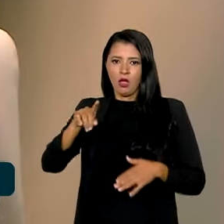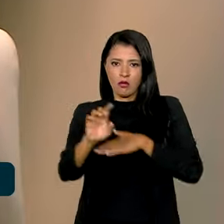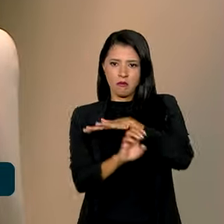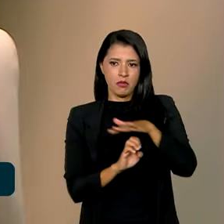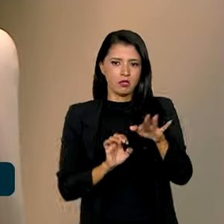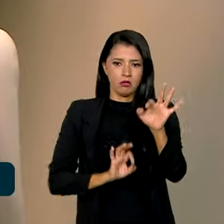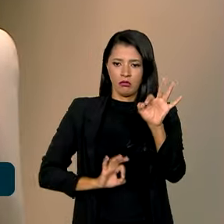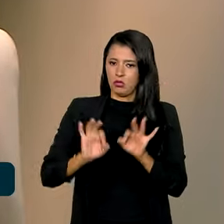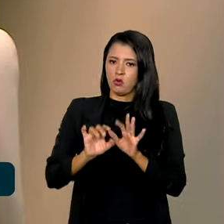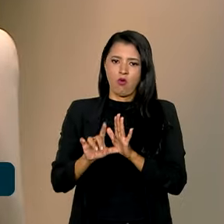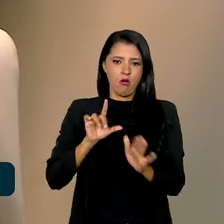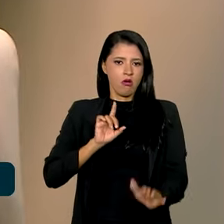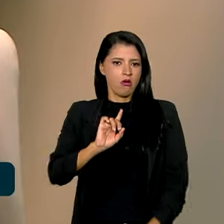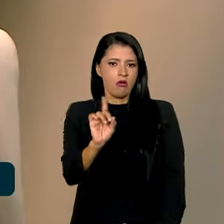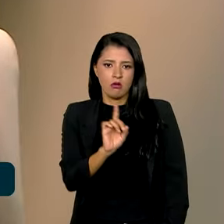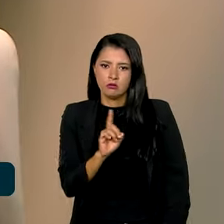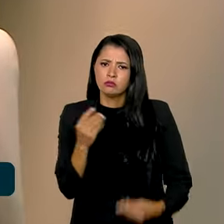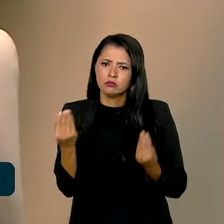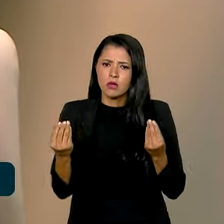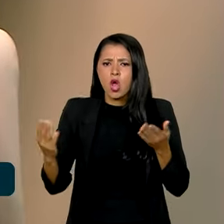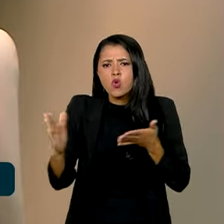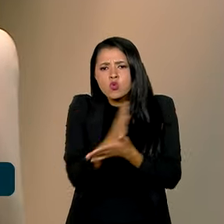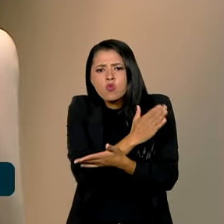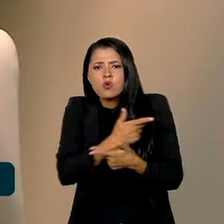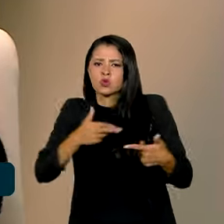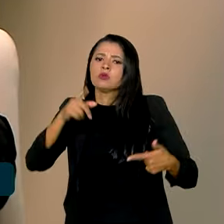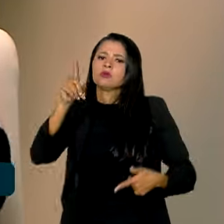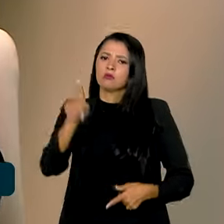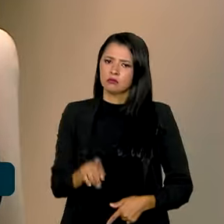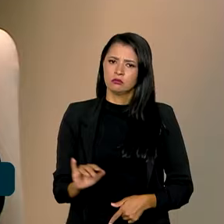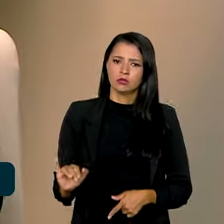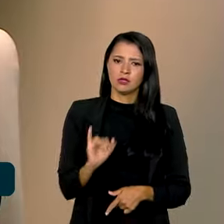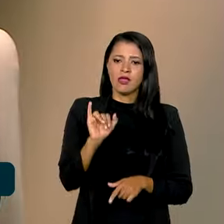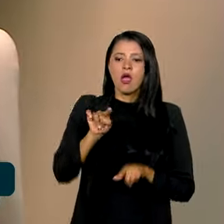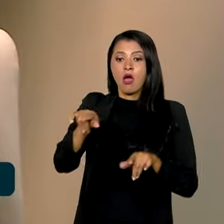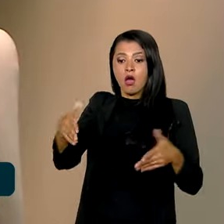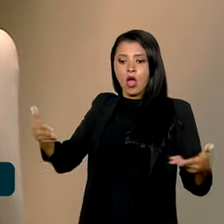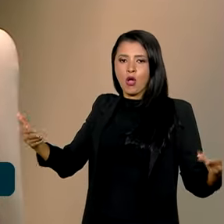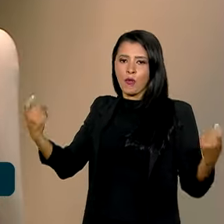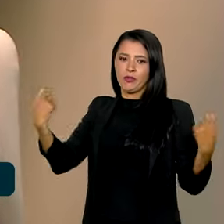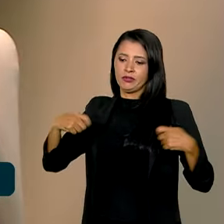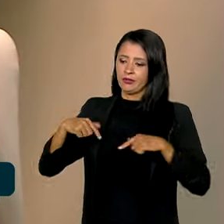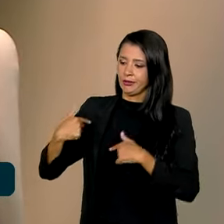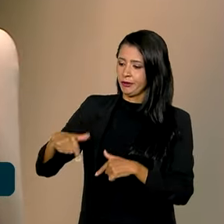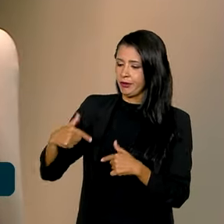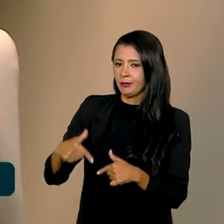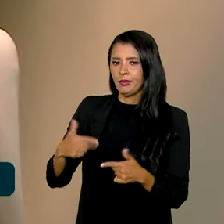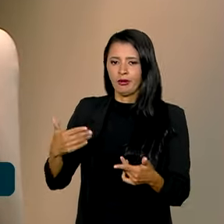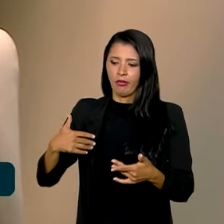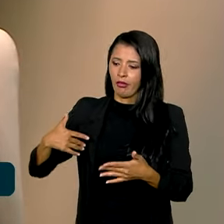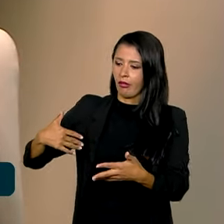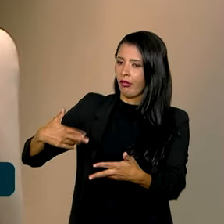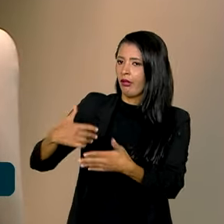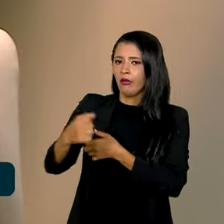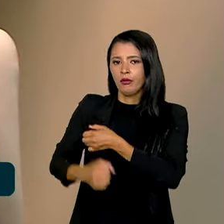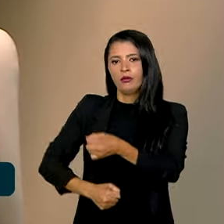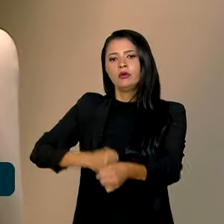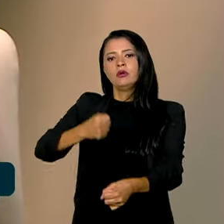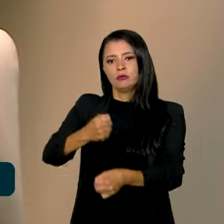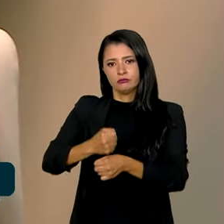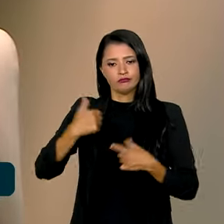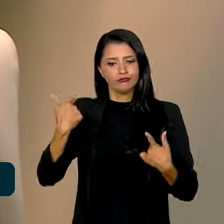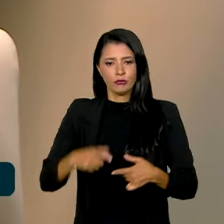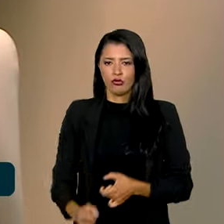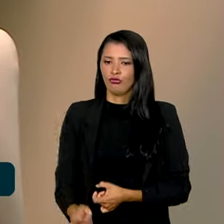se preparou para algumas questões que são importantes e agora a gente tem que fazer esse trabalho. Acho que ao longo do ano fizemos um trabalho